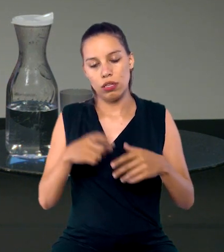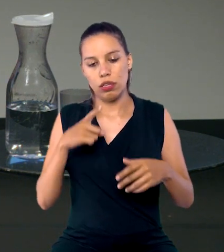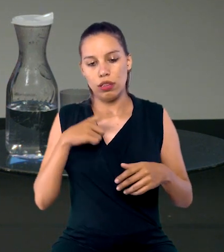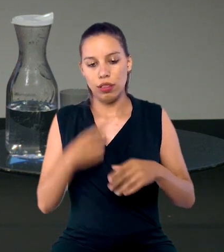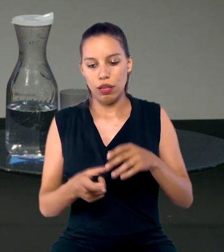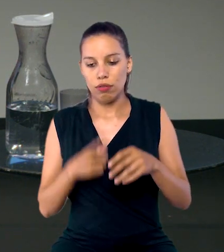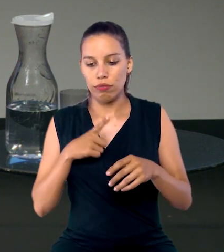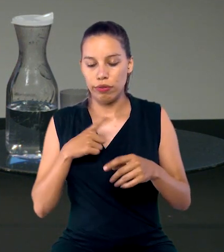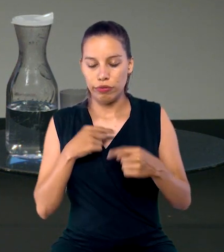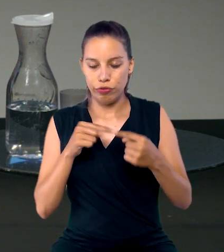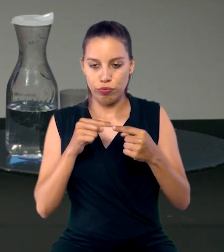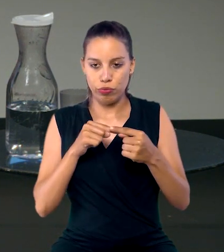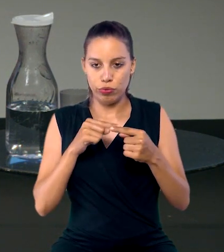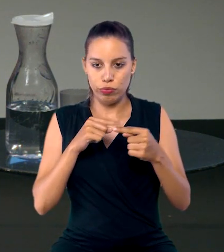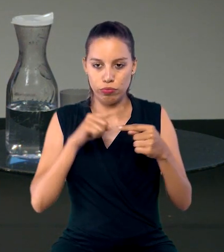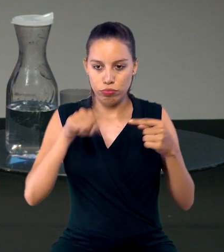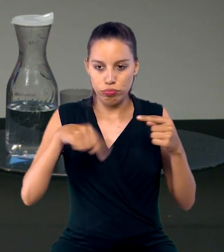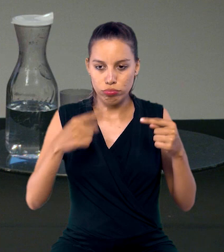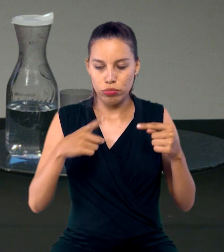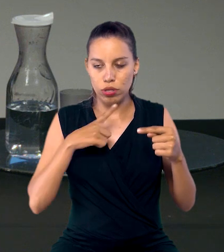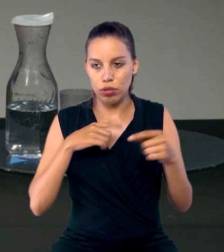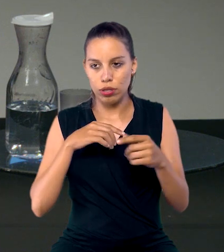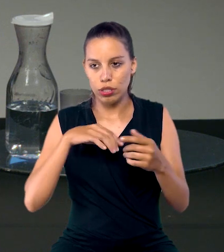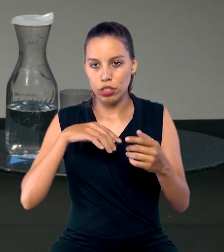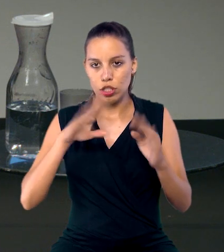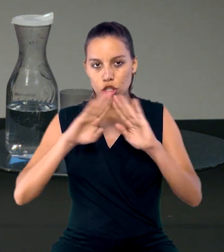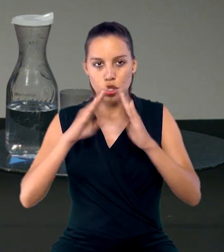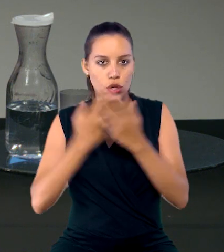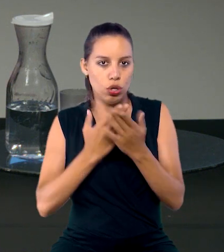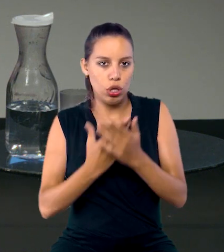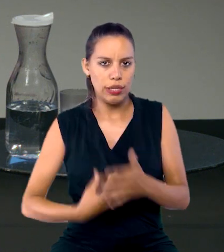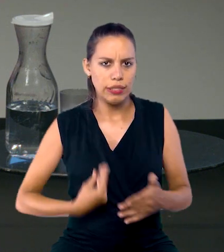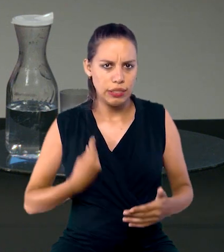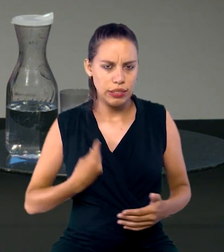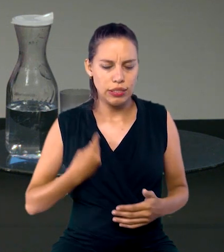faz o Ciclo Selvagem, né? Tem as escolas vivas, e